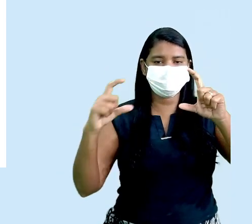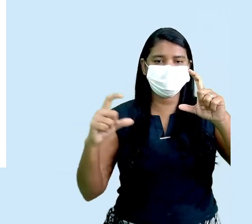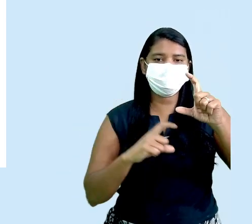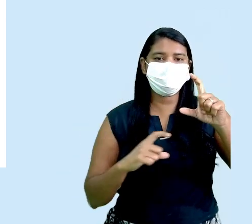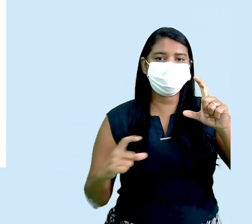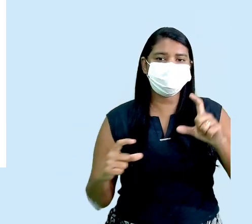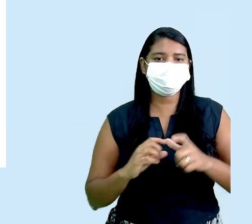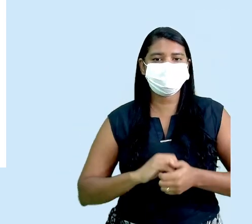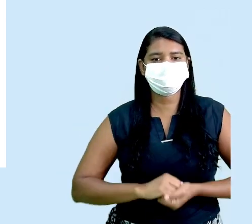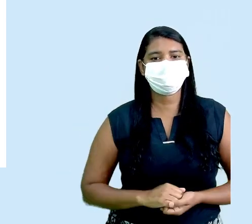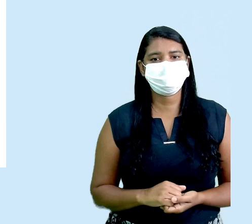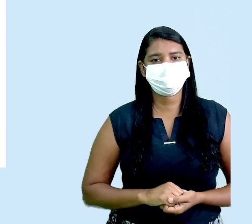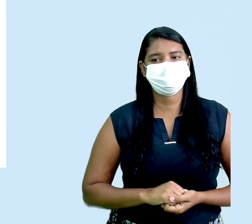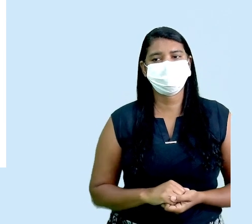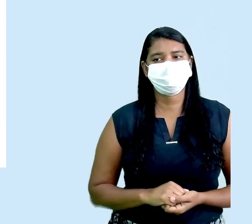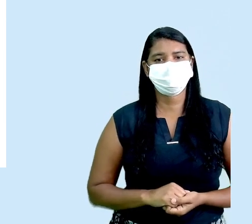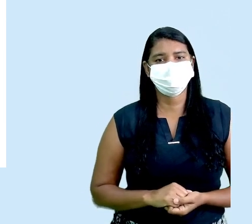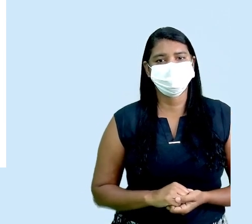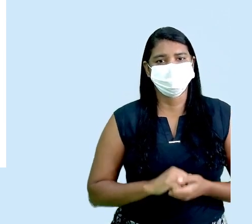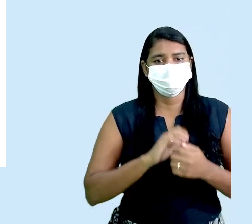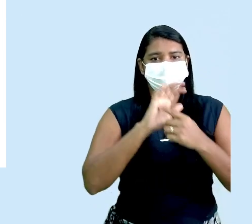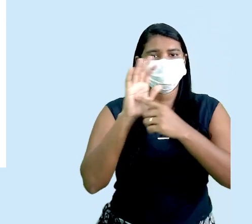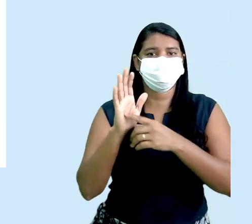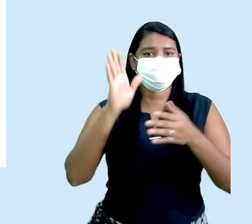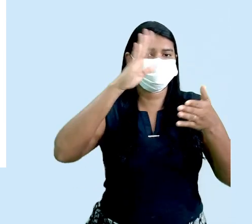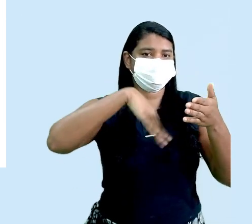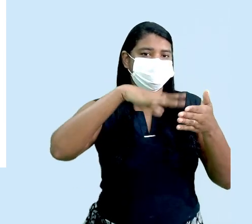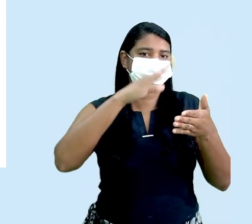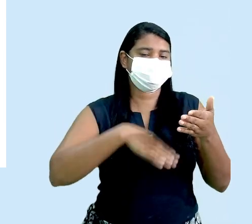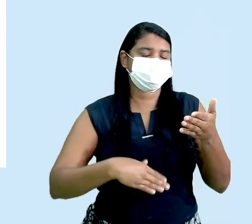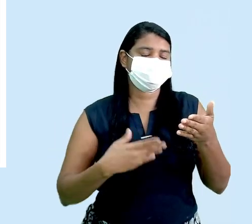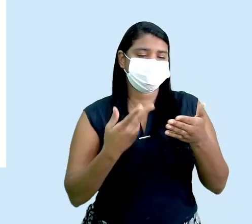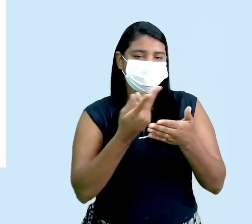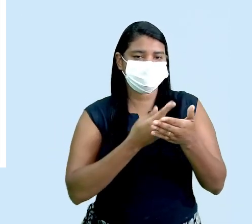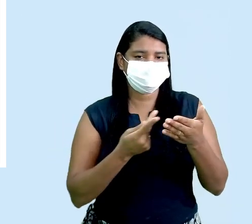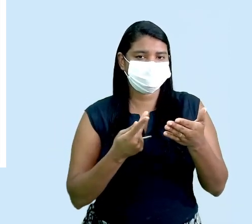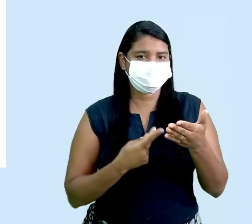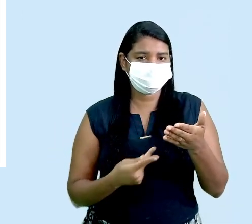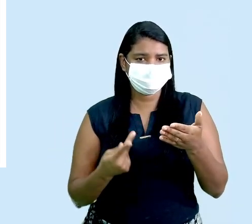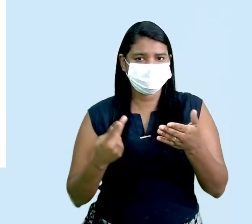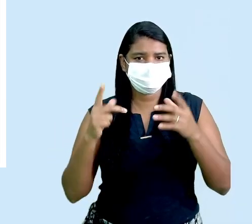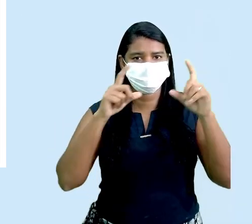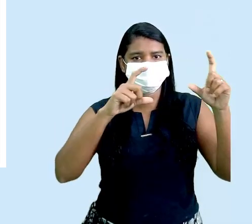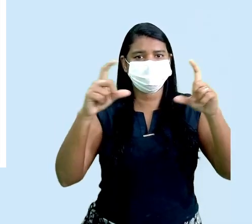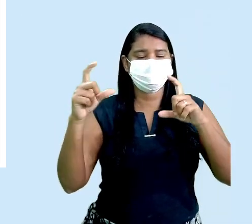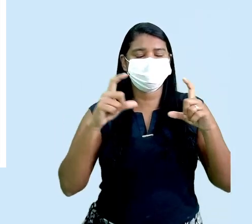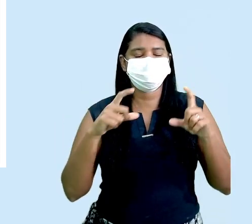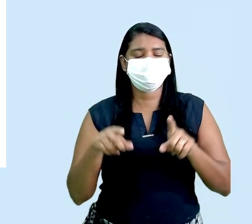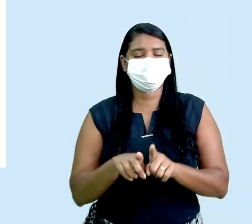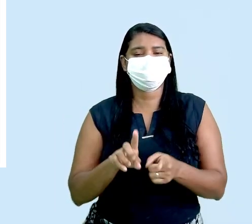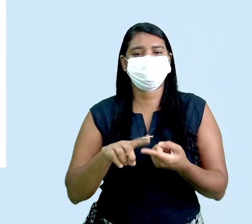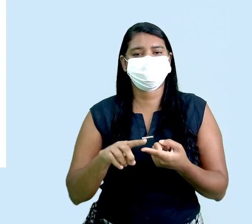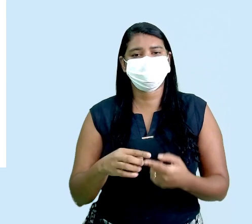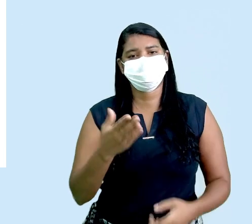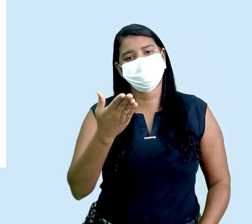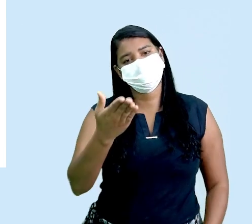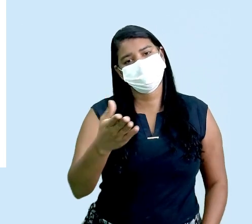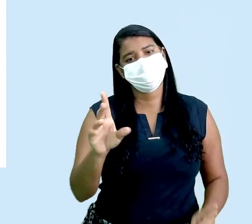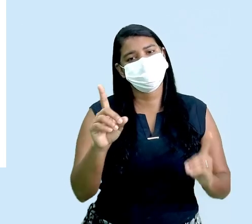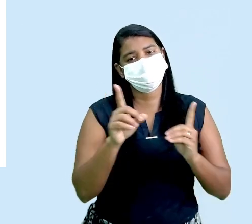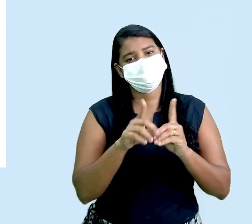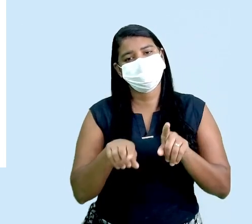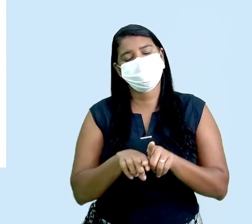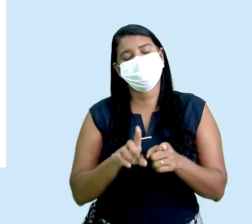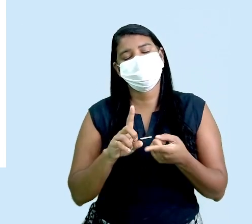novo, ele fazia pôsteres, ele fazia pinturas baseadas nos quadrinhos da época. Né? Então você vai encontrar